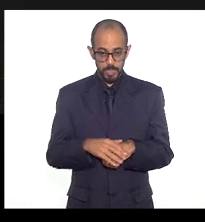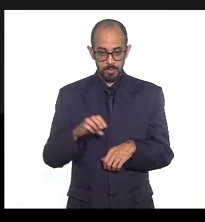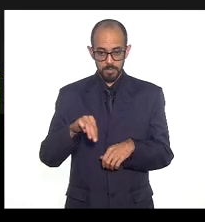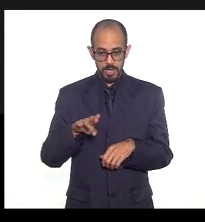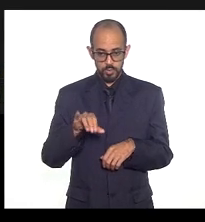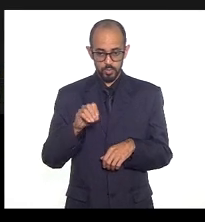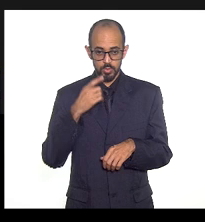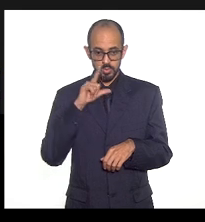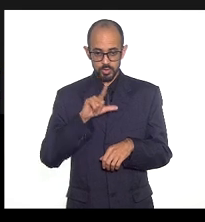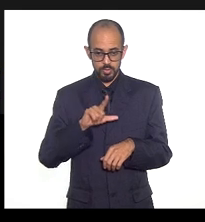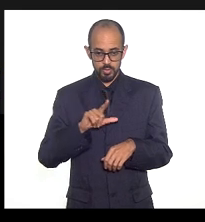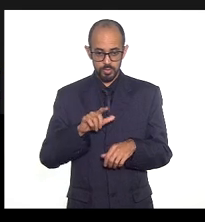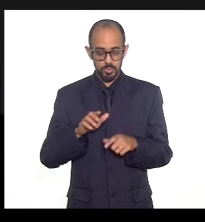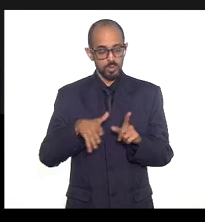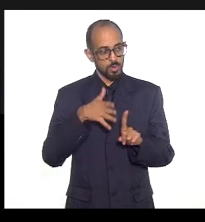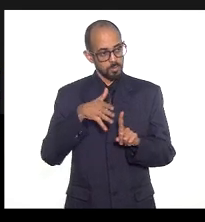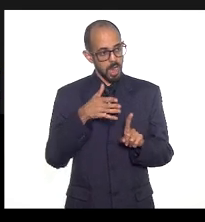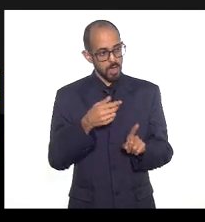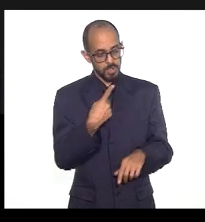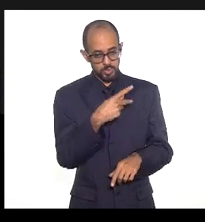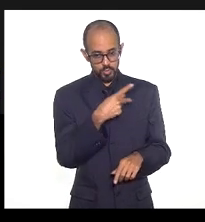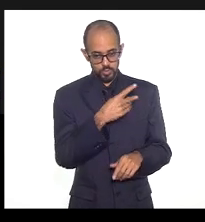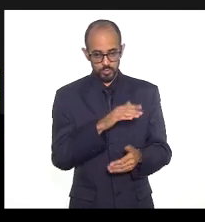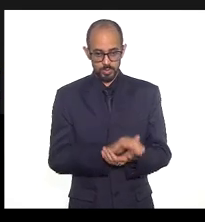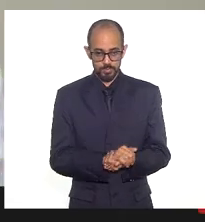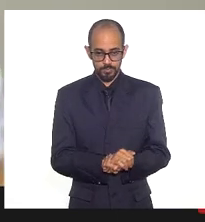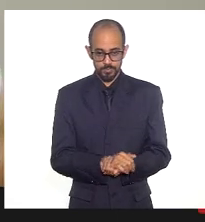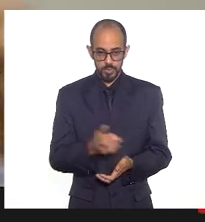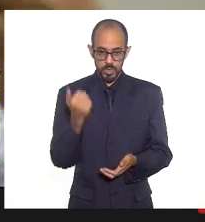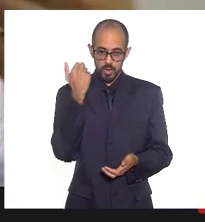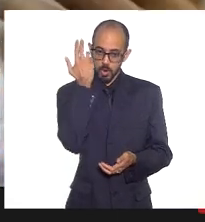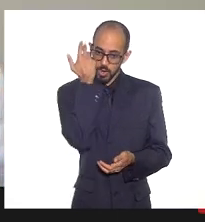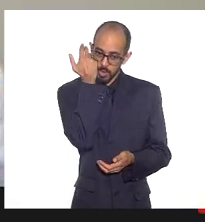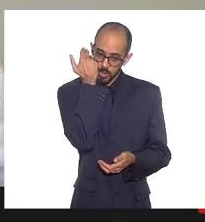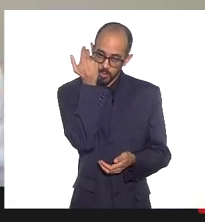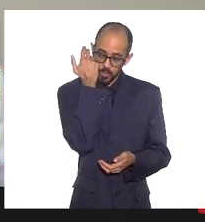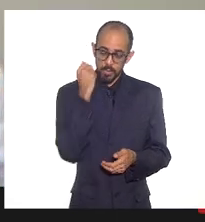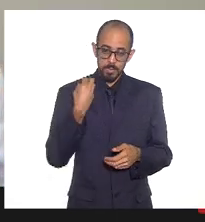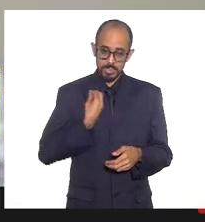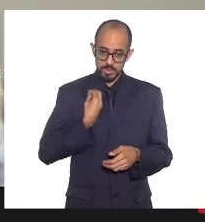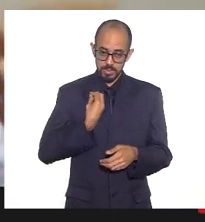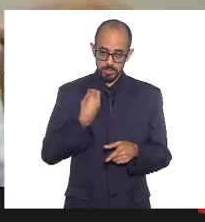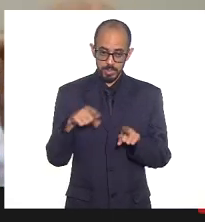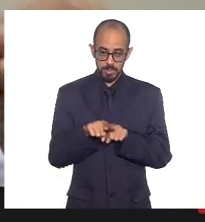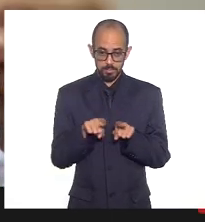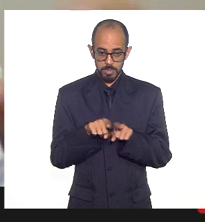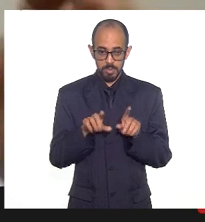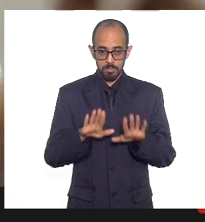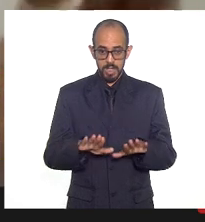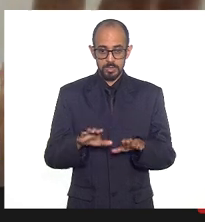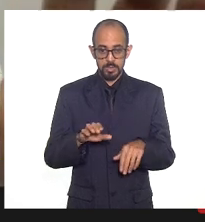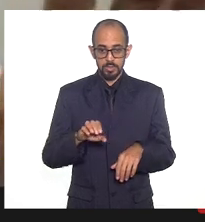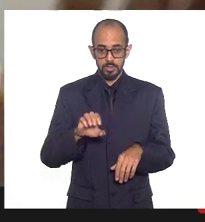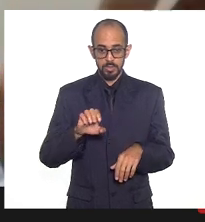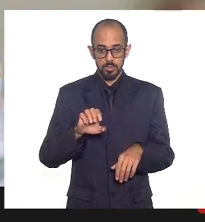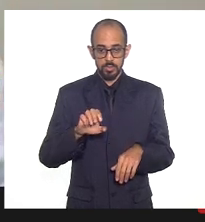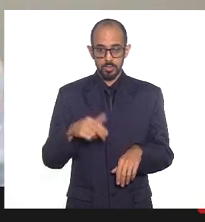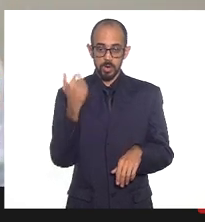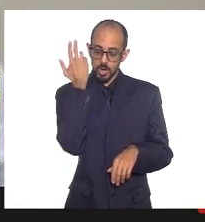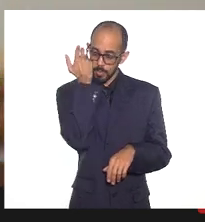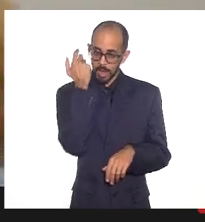aqui. Vou passar a palavra agora. O mandato do deputado Eliomar Coelho participa da construção dessa frente, mas o Eliomar está enfrentando um problema de saúde